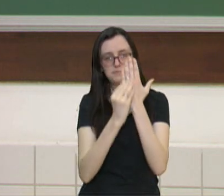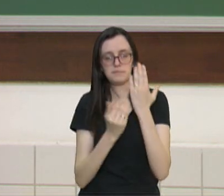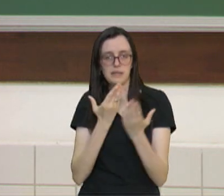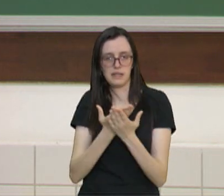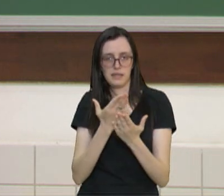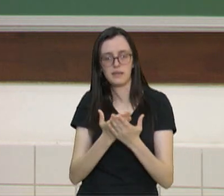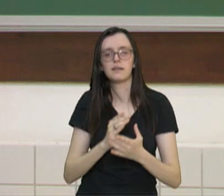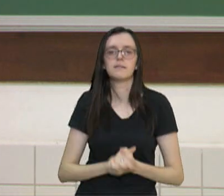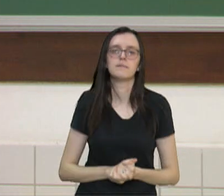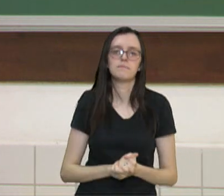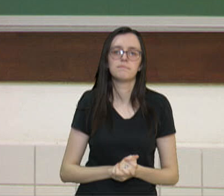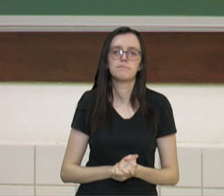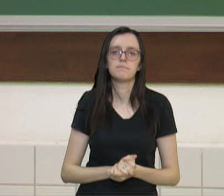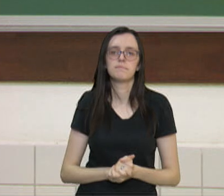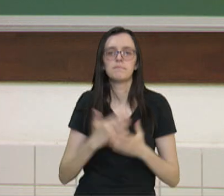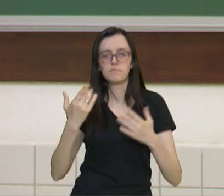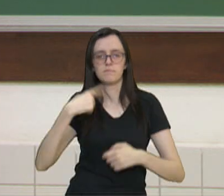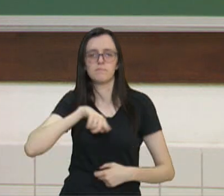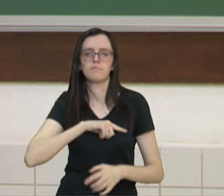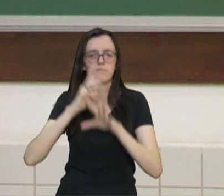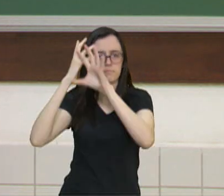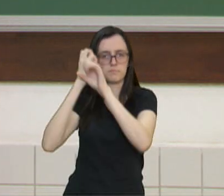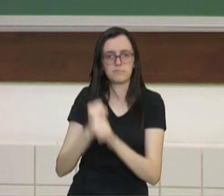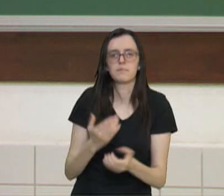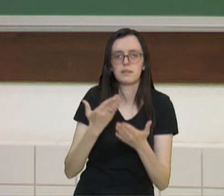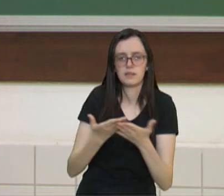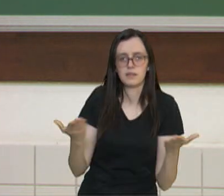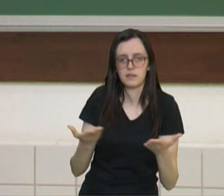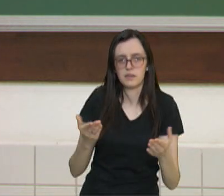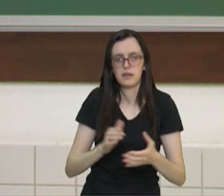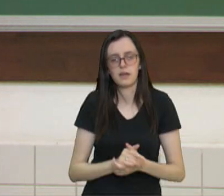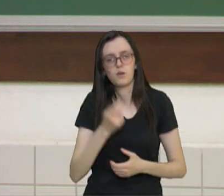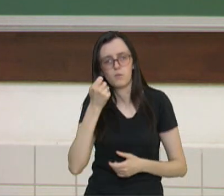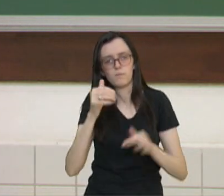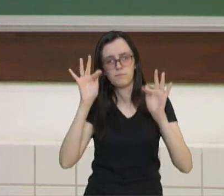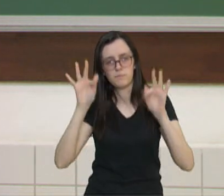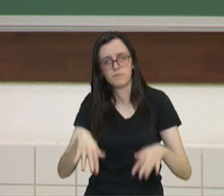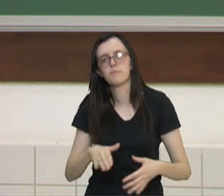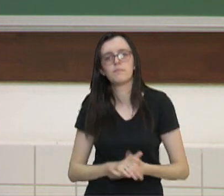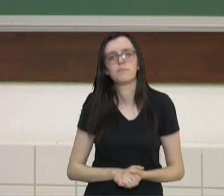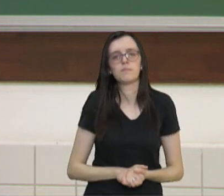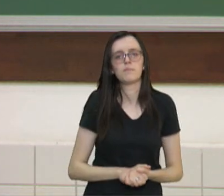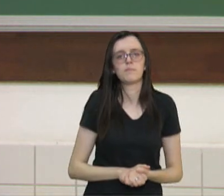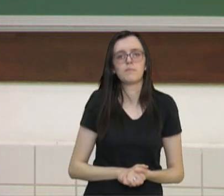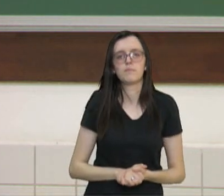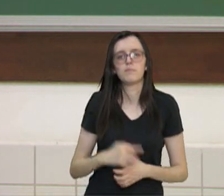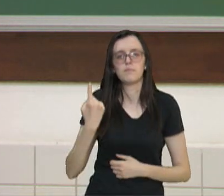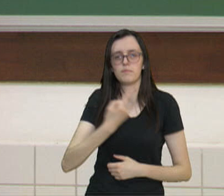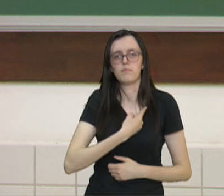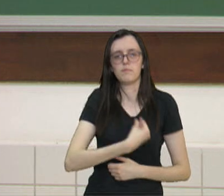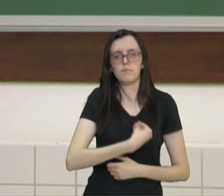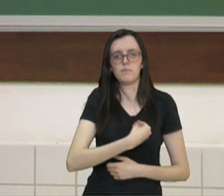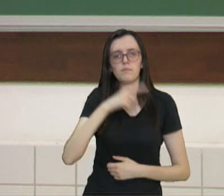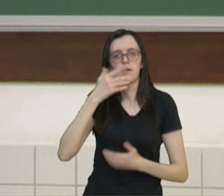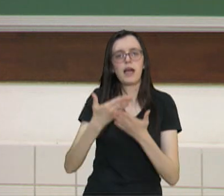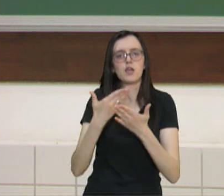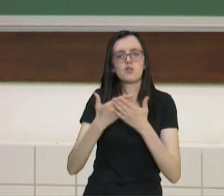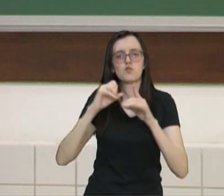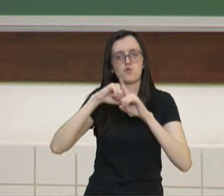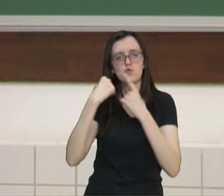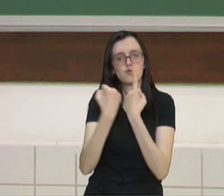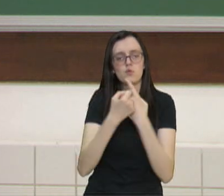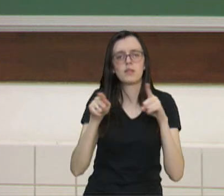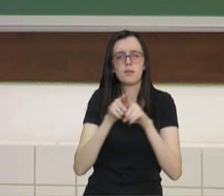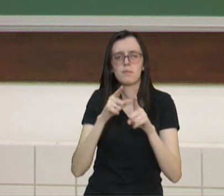aqui. Então, fazer um resuminho aqui da aula, que já estamos acabando. Estamos ainda nos estudos da sociologia,